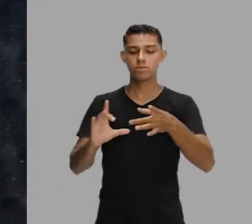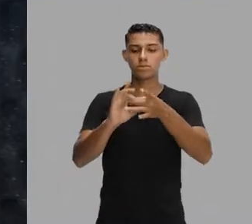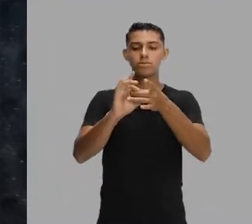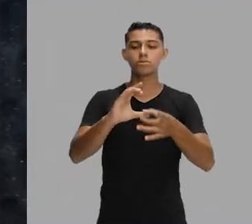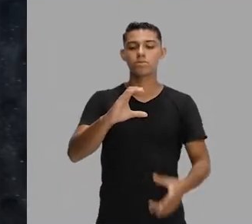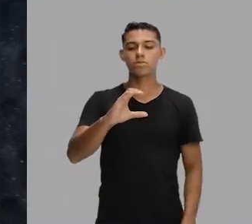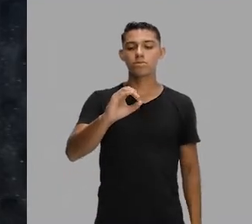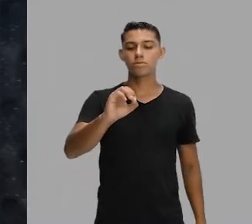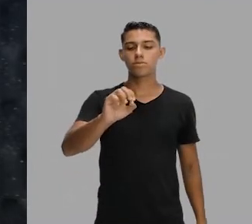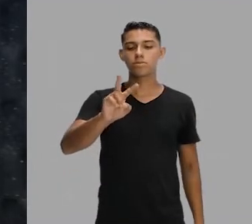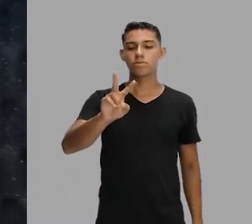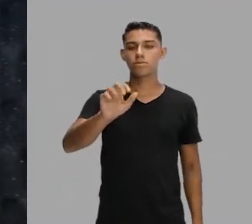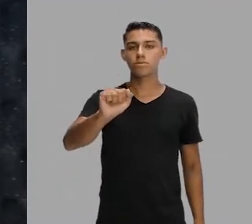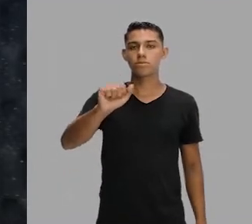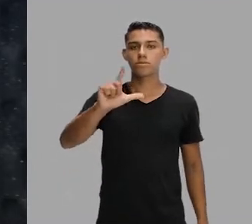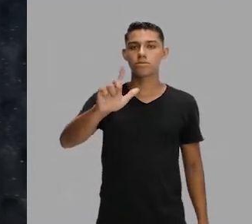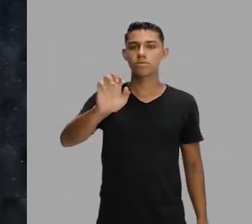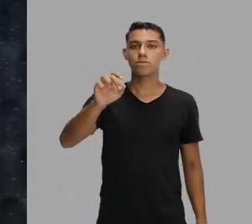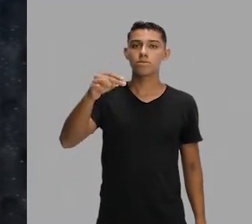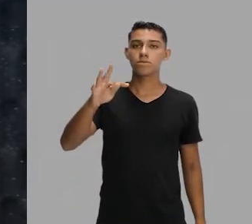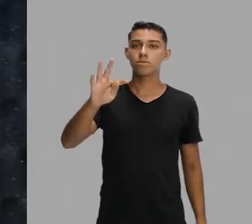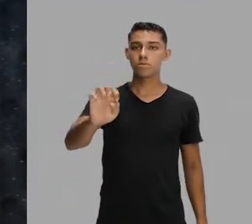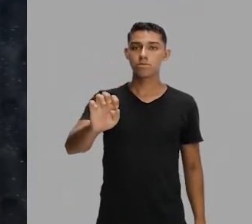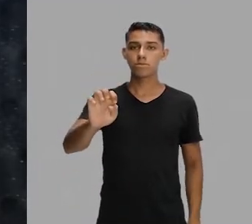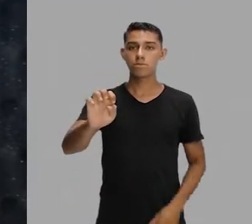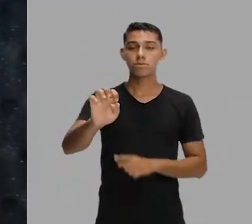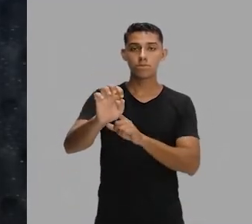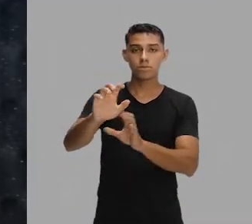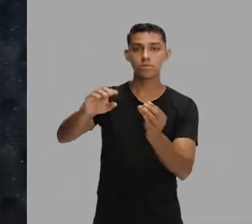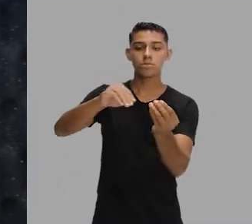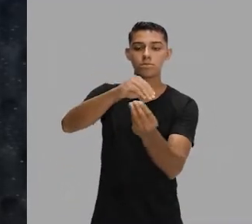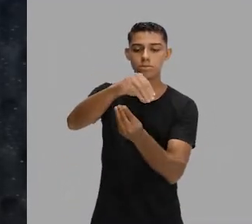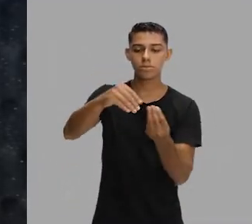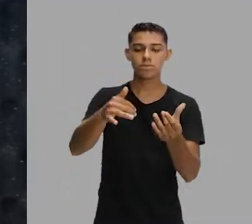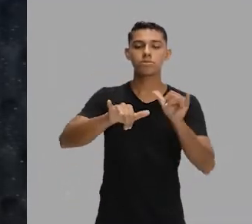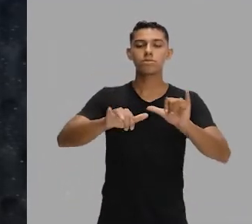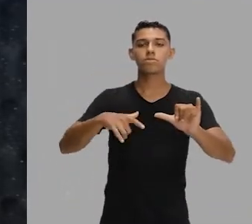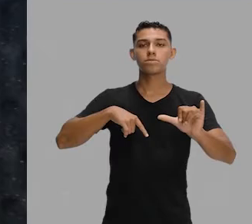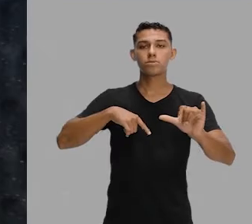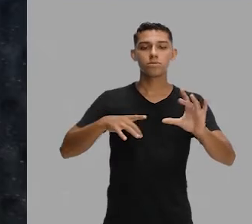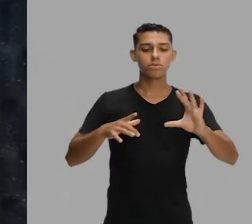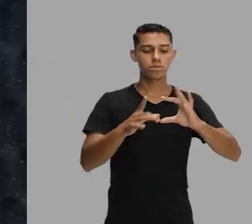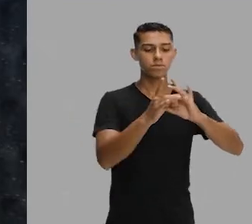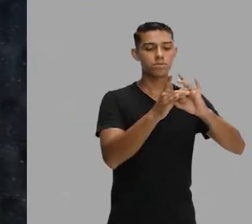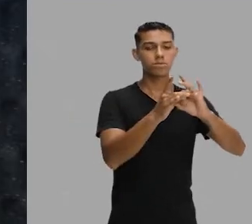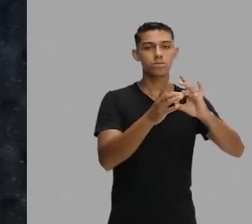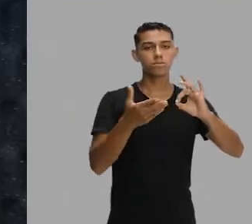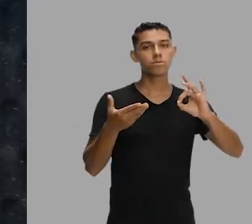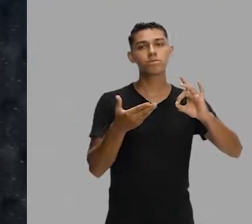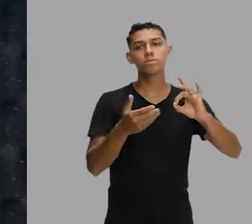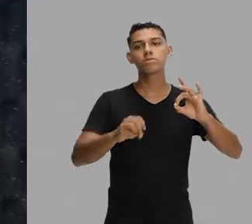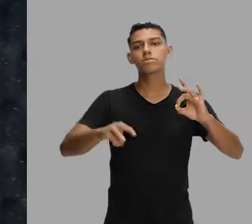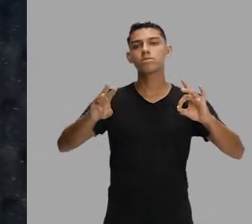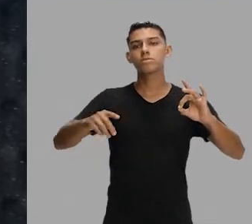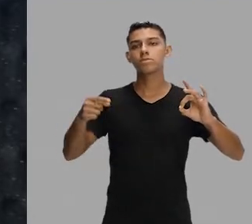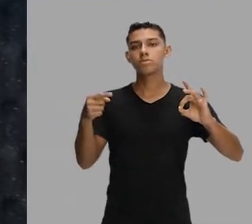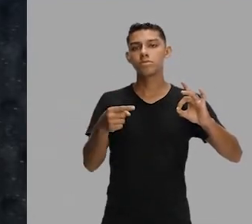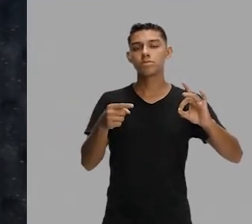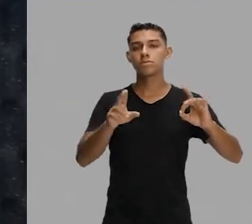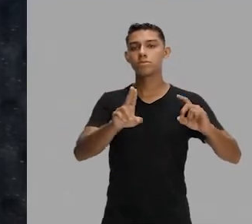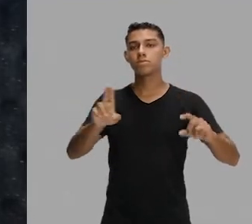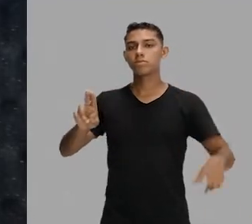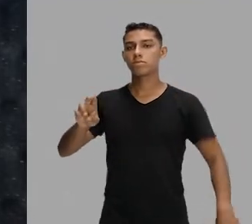Muitas substâncias, a gente vai ter ligações covalentes. Quem faz ligação covalente, chamamos